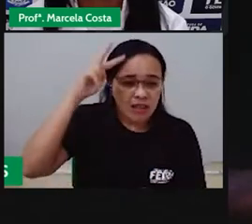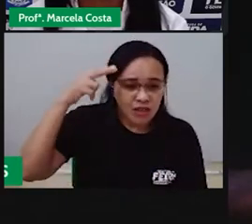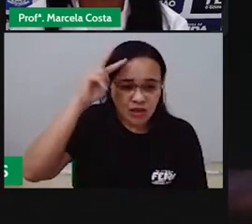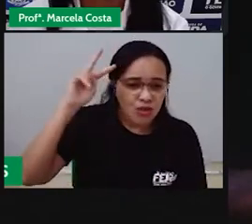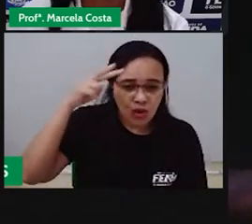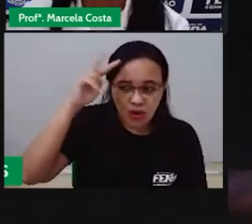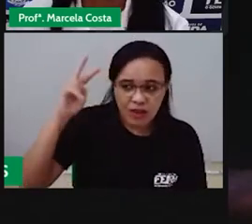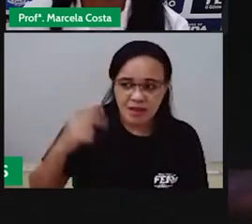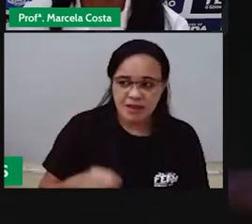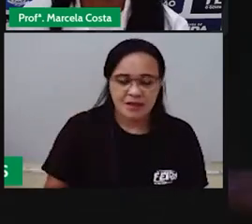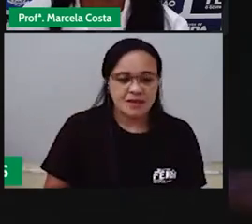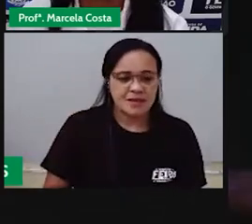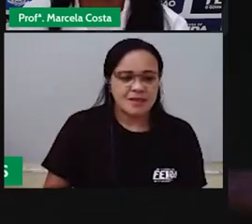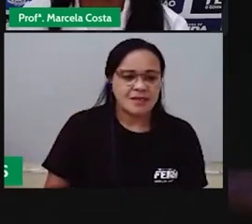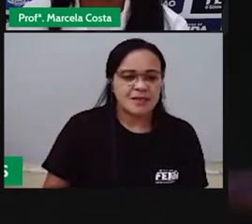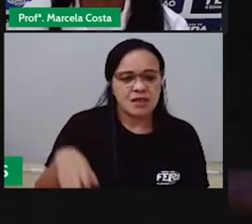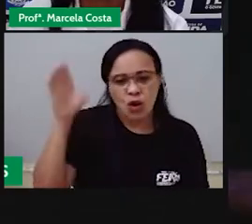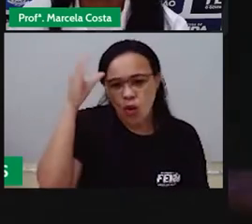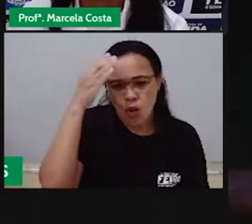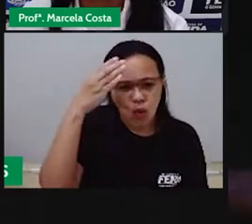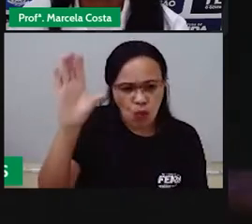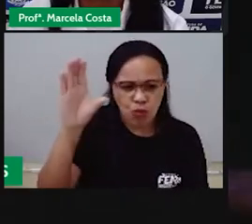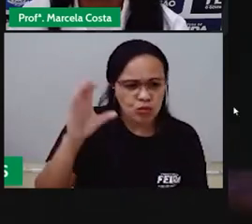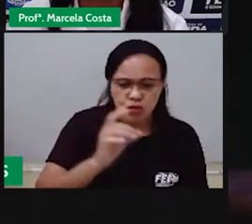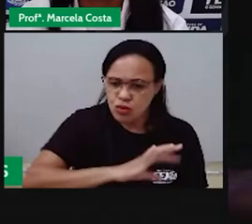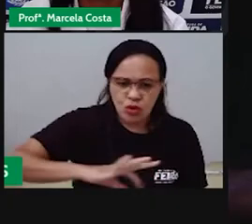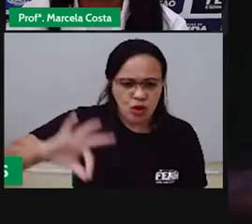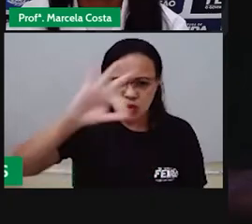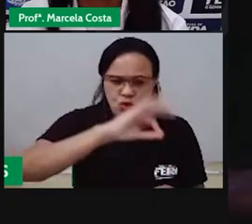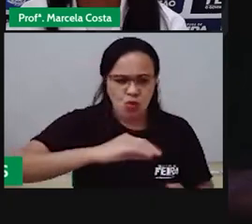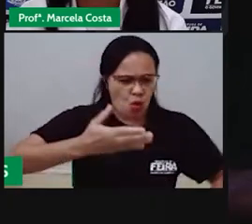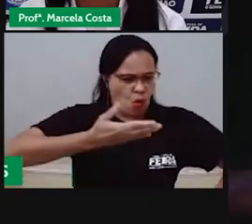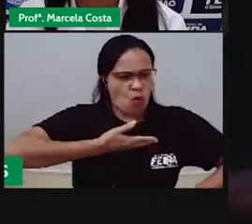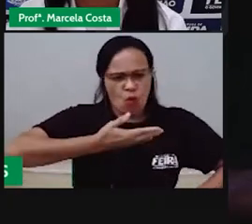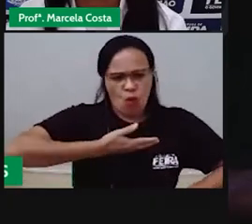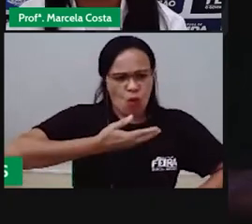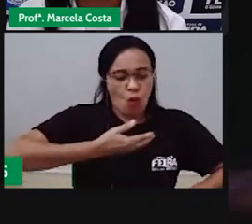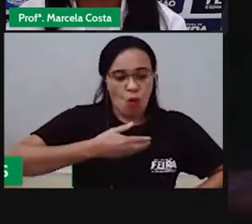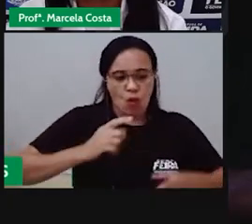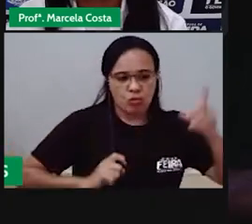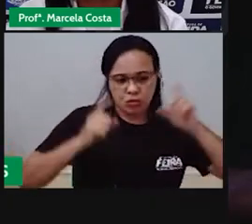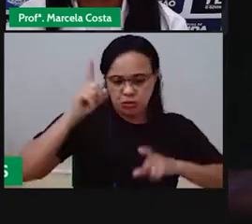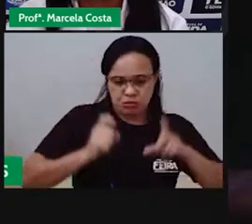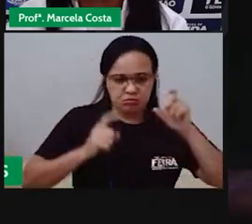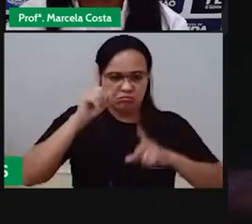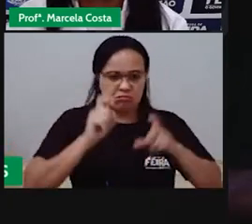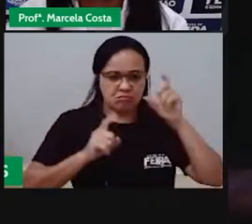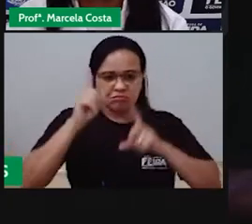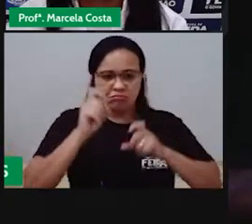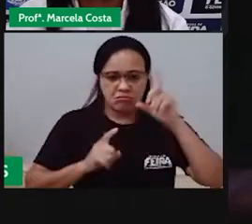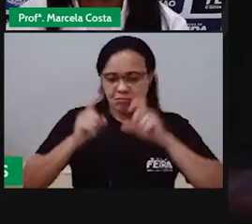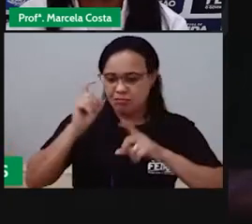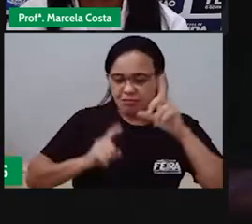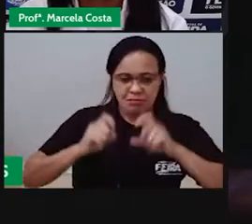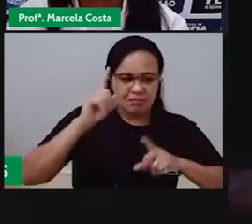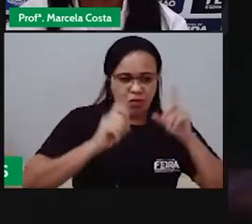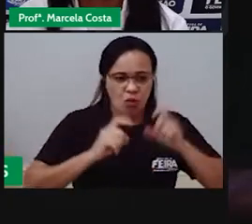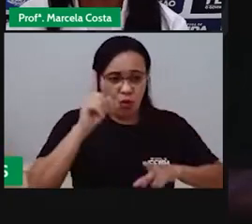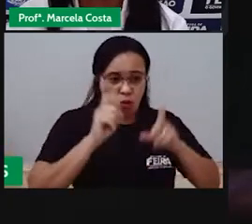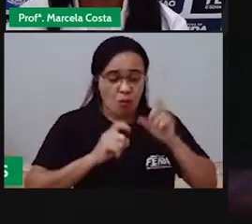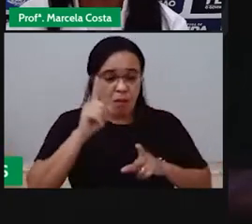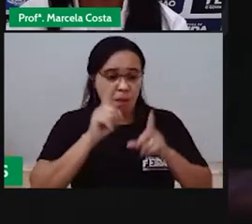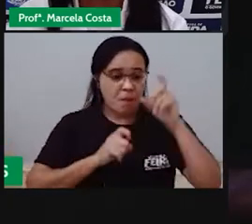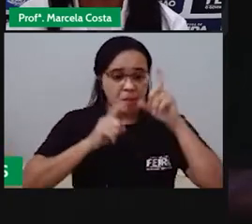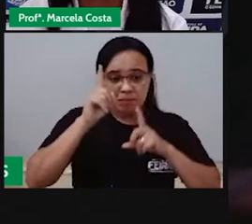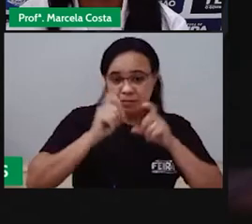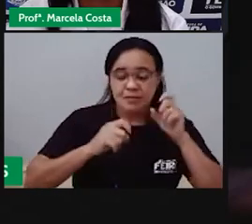todo corporal, né? Toda a expressão corporal, para que o espectador ele mais ou menos tenha uma ideia do que